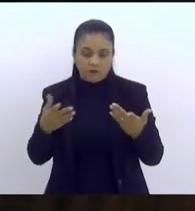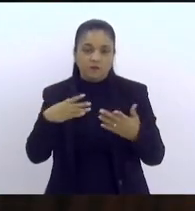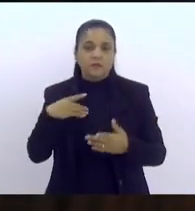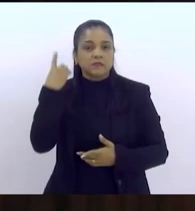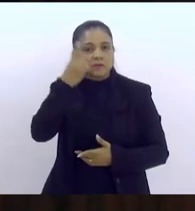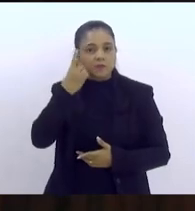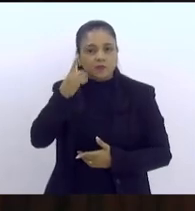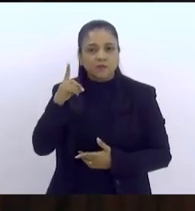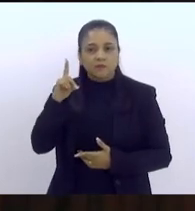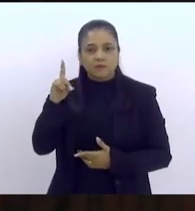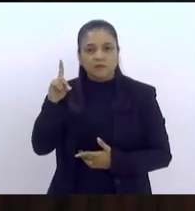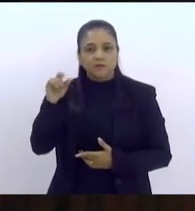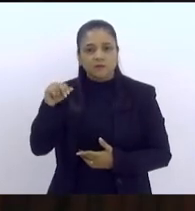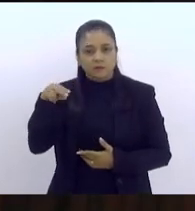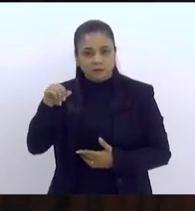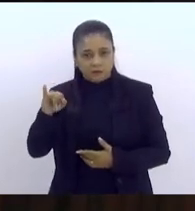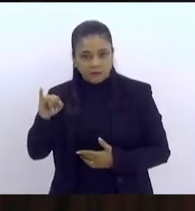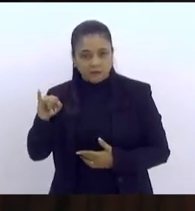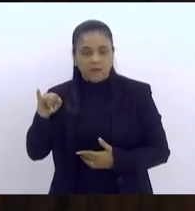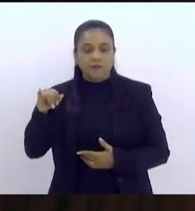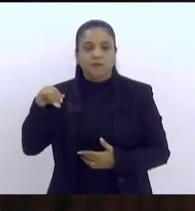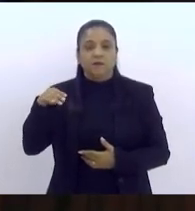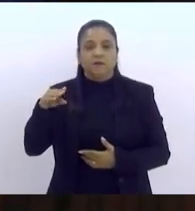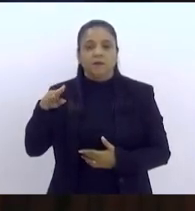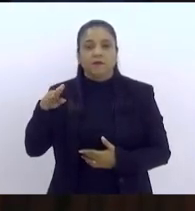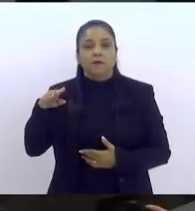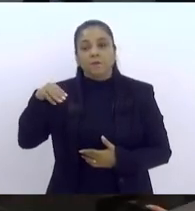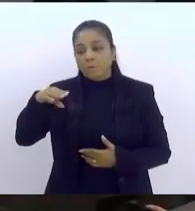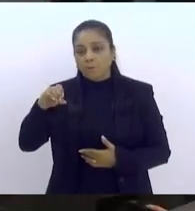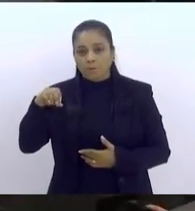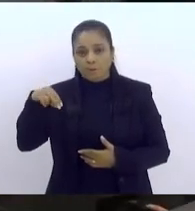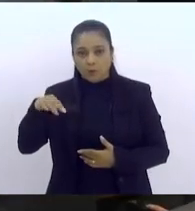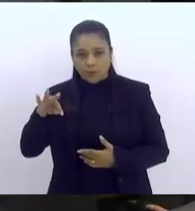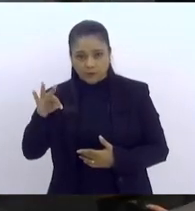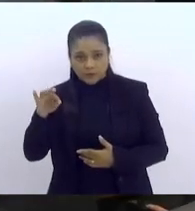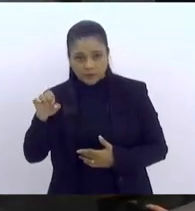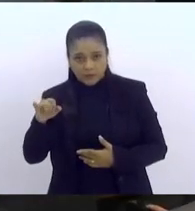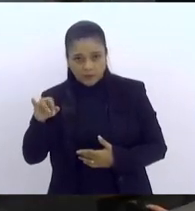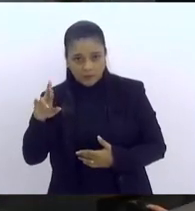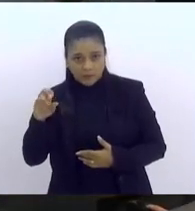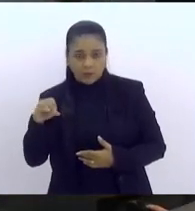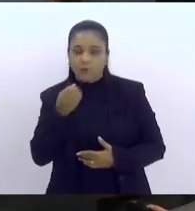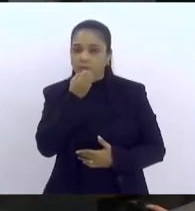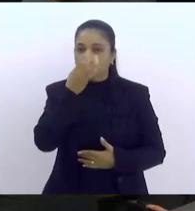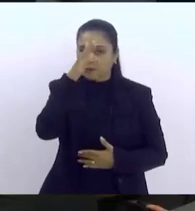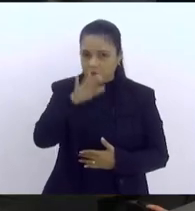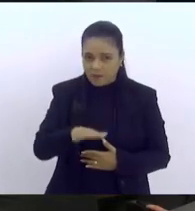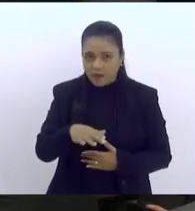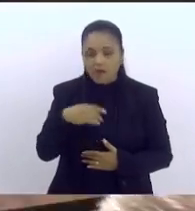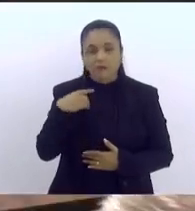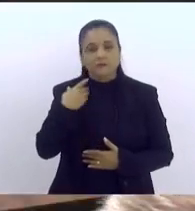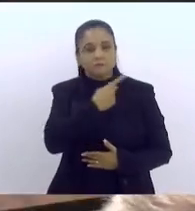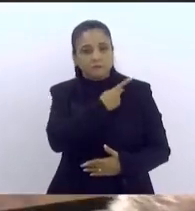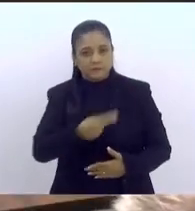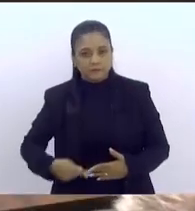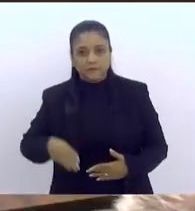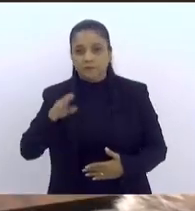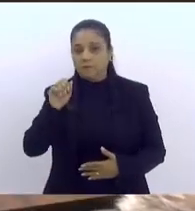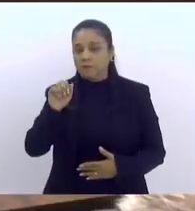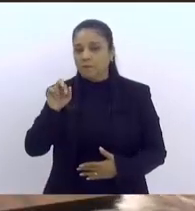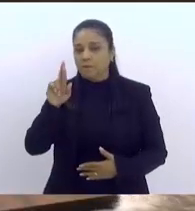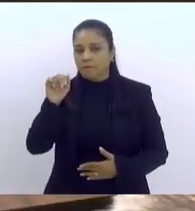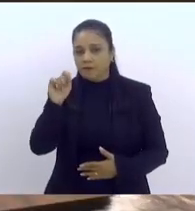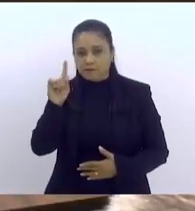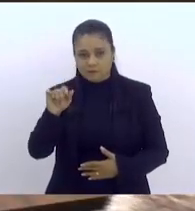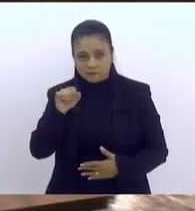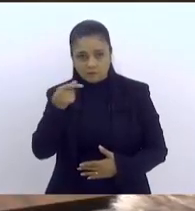Nossa deputada Dani Monteiro. Opa, boa tarde, deputado presidente Brazão. Eu queria saber se a gente já começou